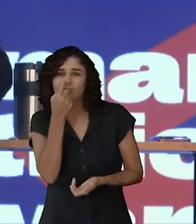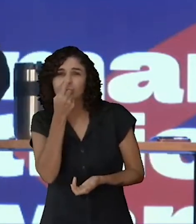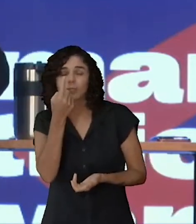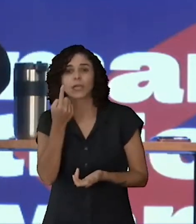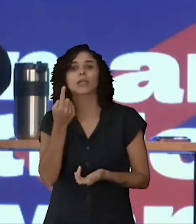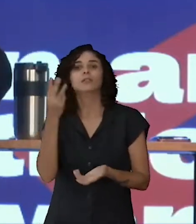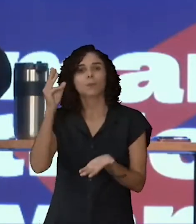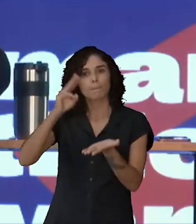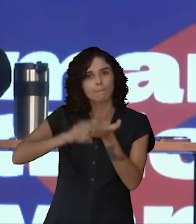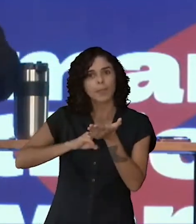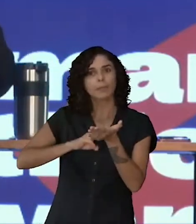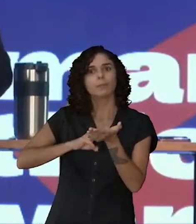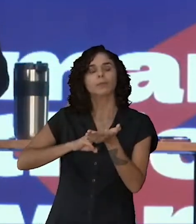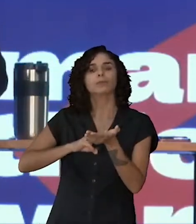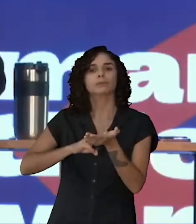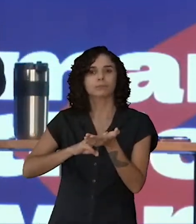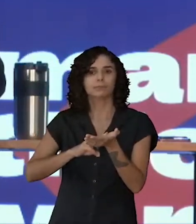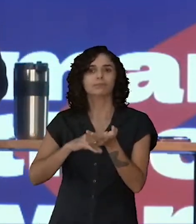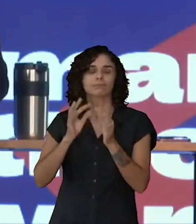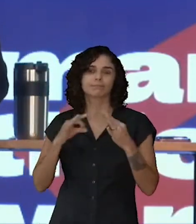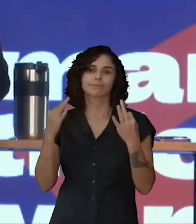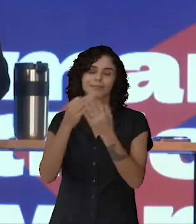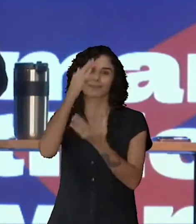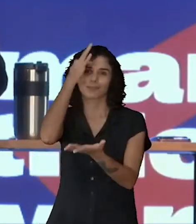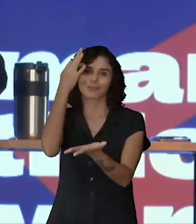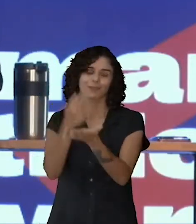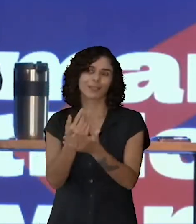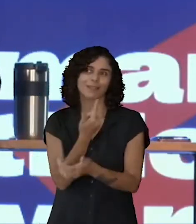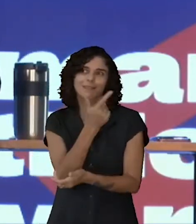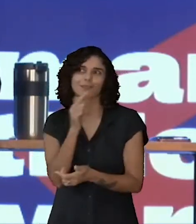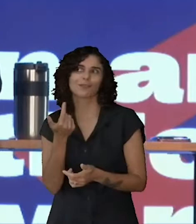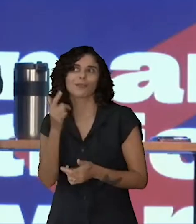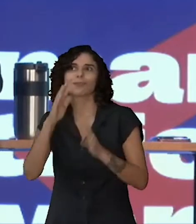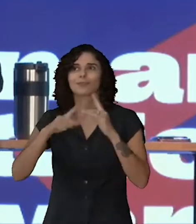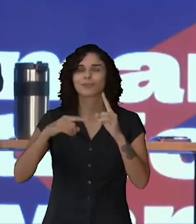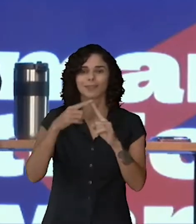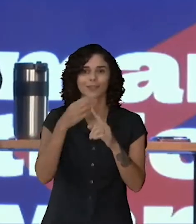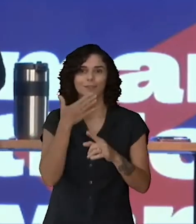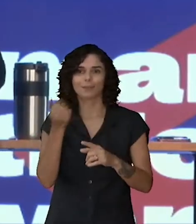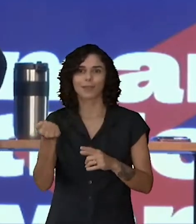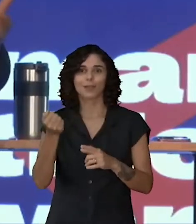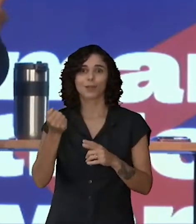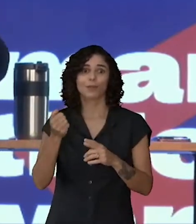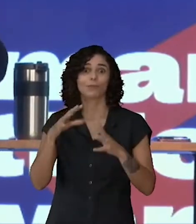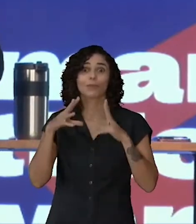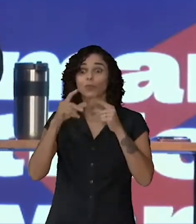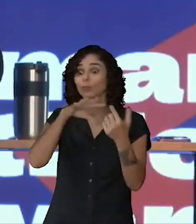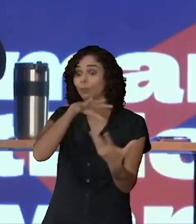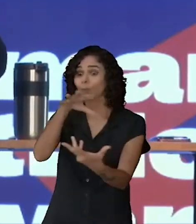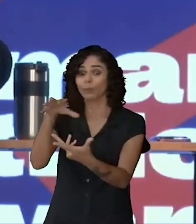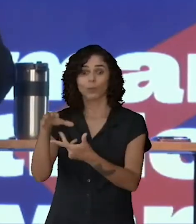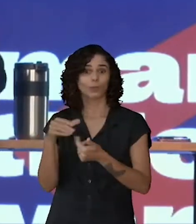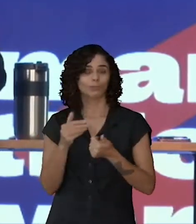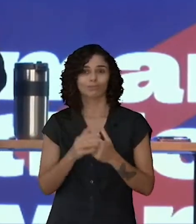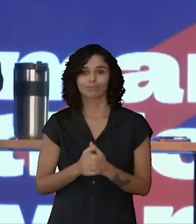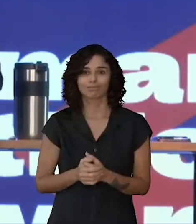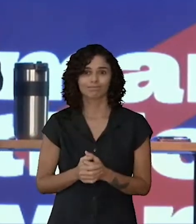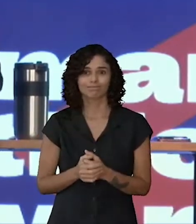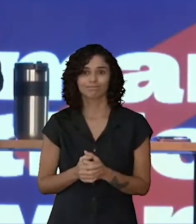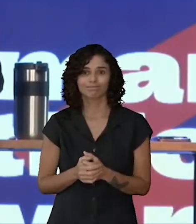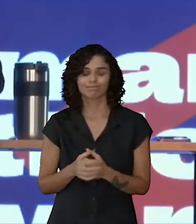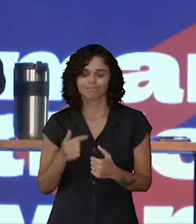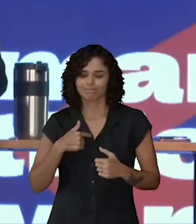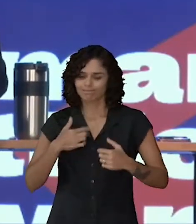da minha família de fé. Não tem igreja melhor do que essa no mundo para mim. Então, eu fico à vontade para falar com